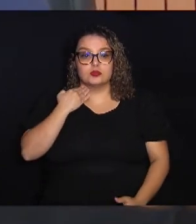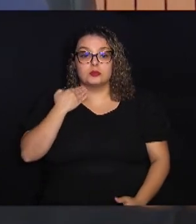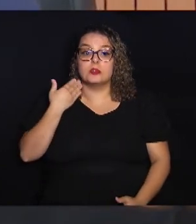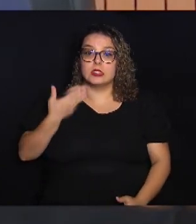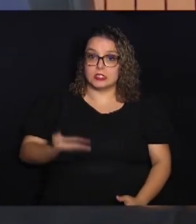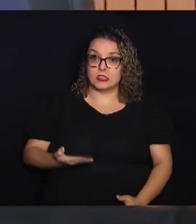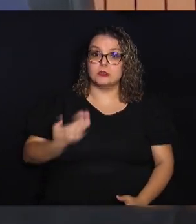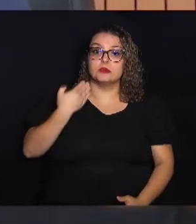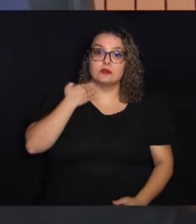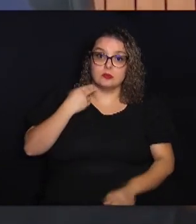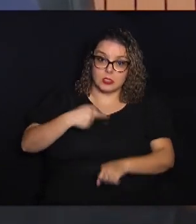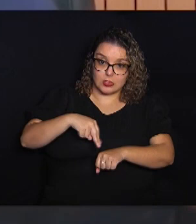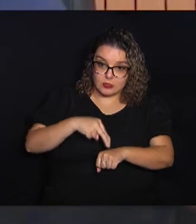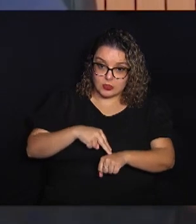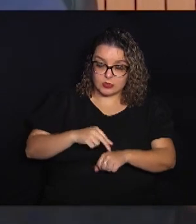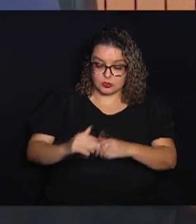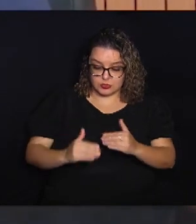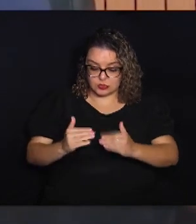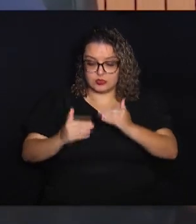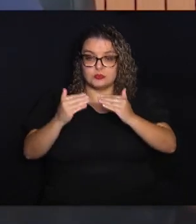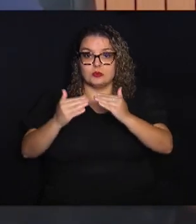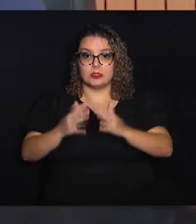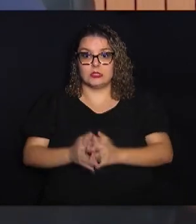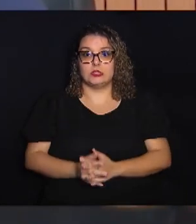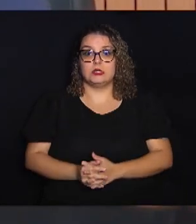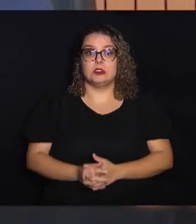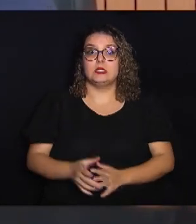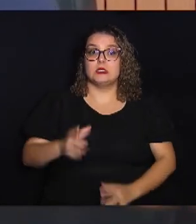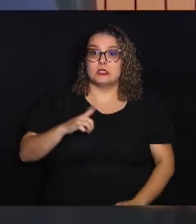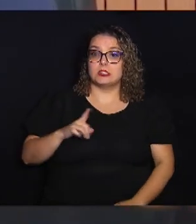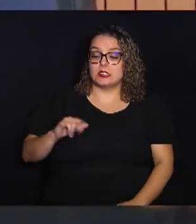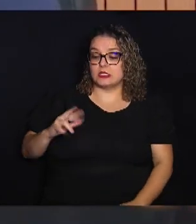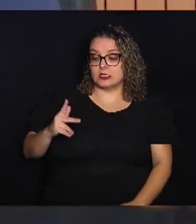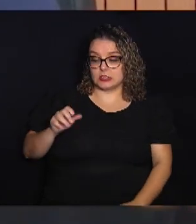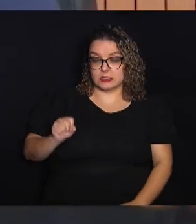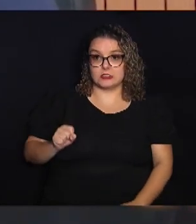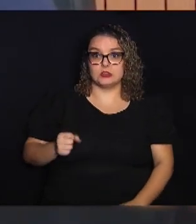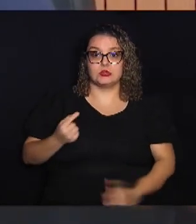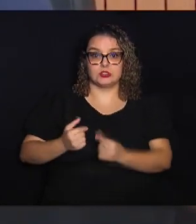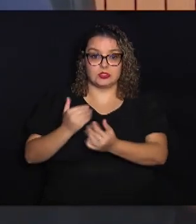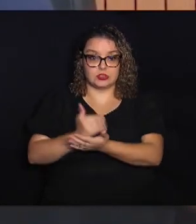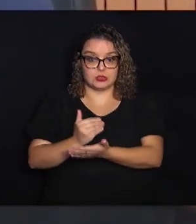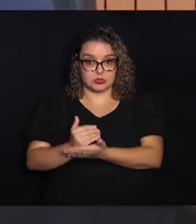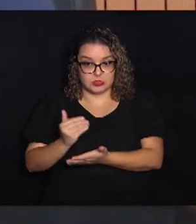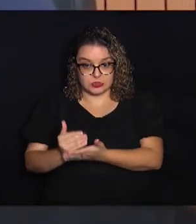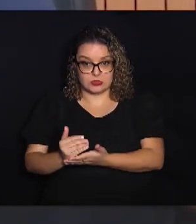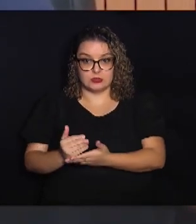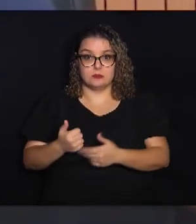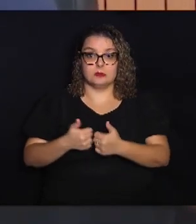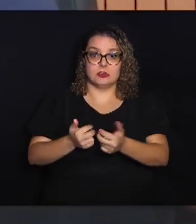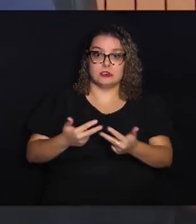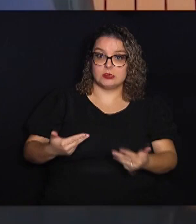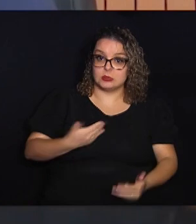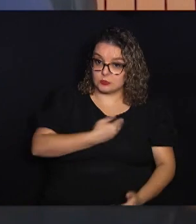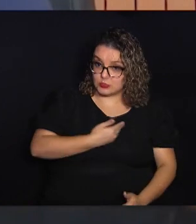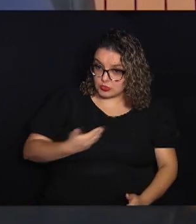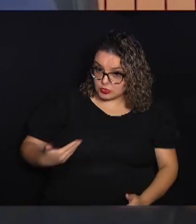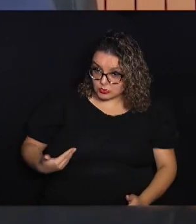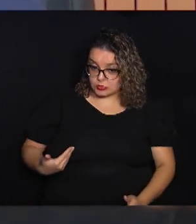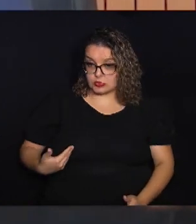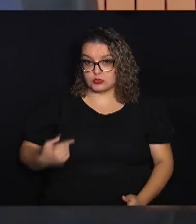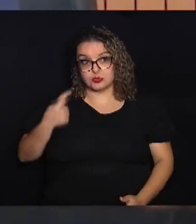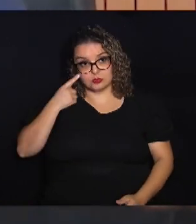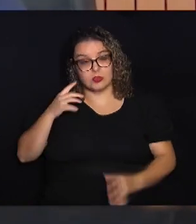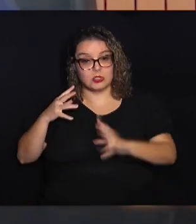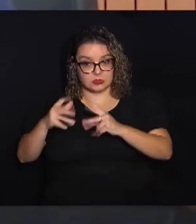Banco Nacional de Desenvolvimento, que tem linhas de crédito para transporte público, de modo geral,